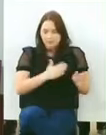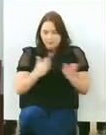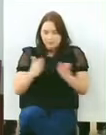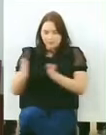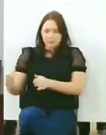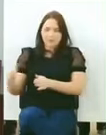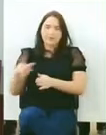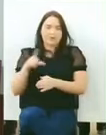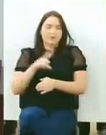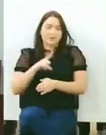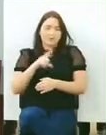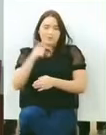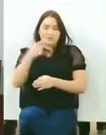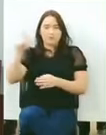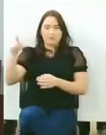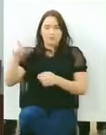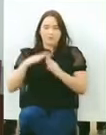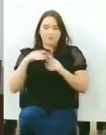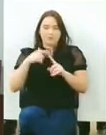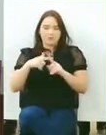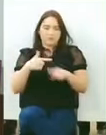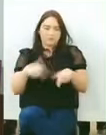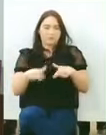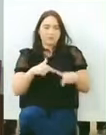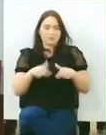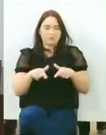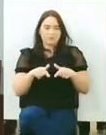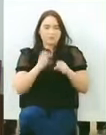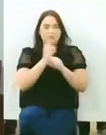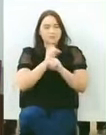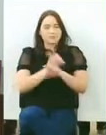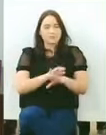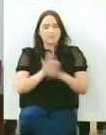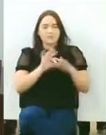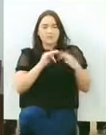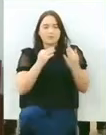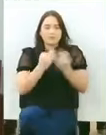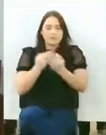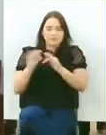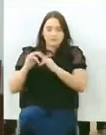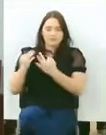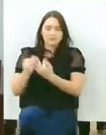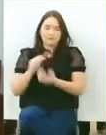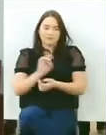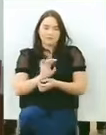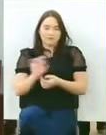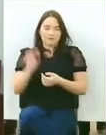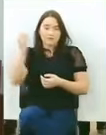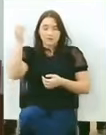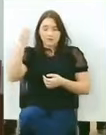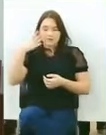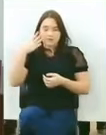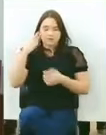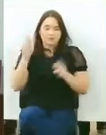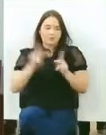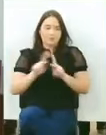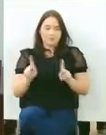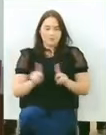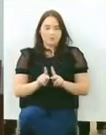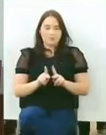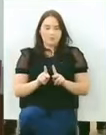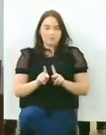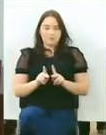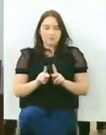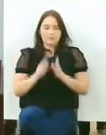aqui e hoje servem em outras igrejas. Abençoe, Senhor Deus, as famílias de cada um deles com graça